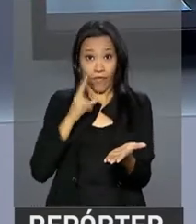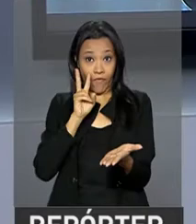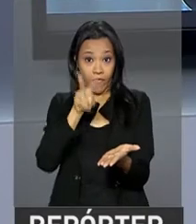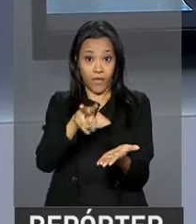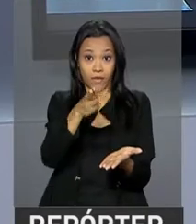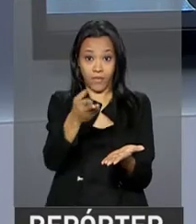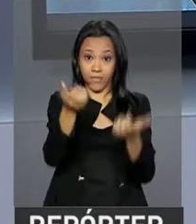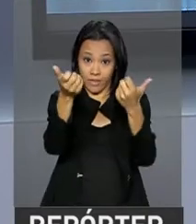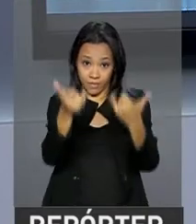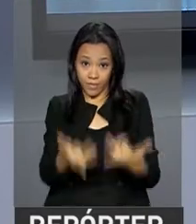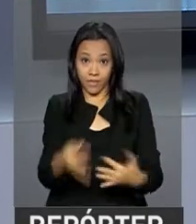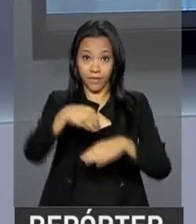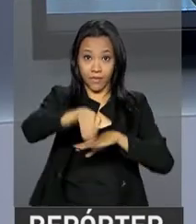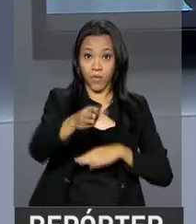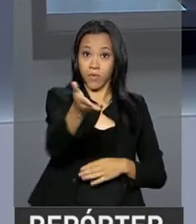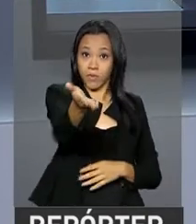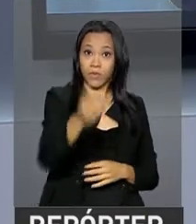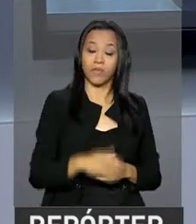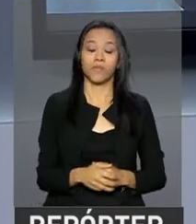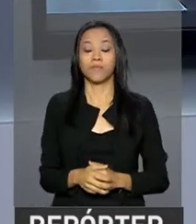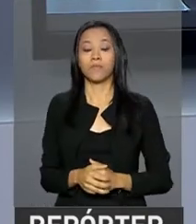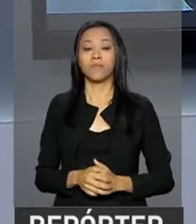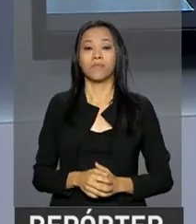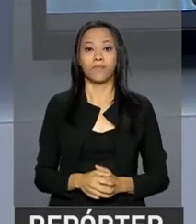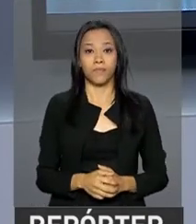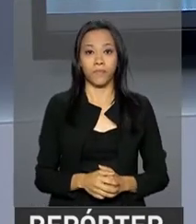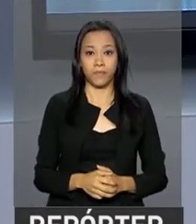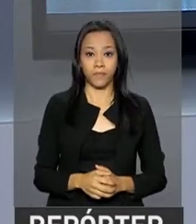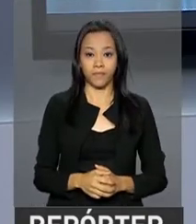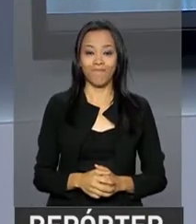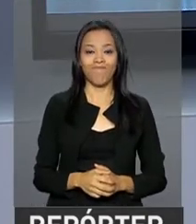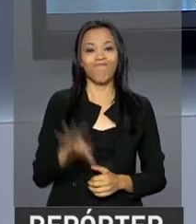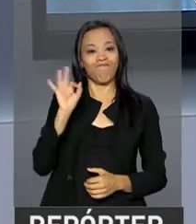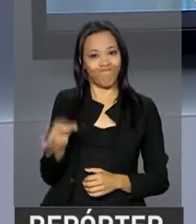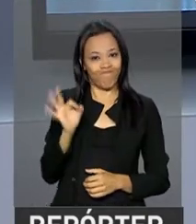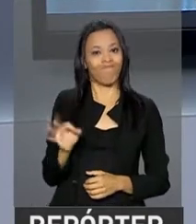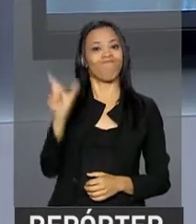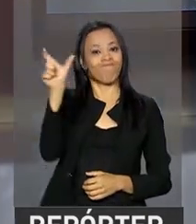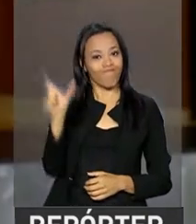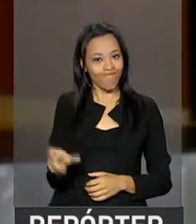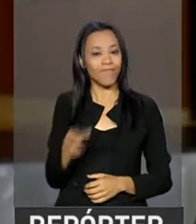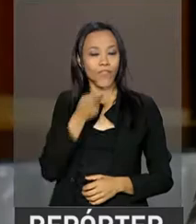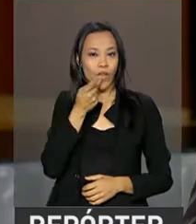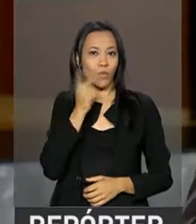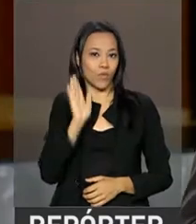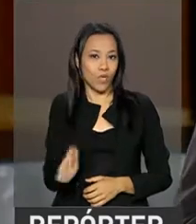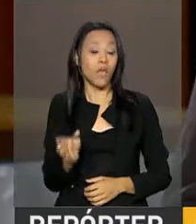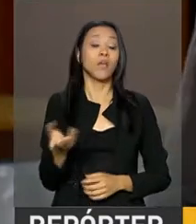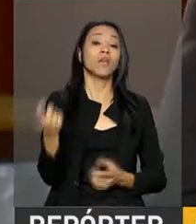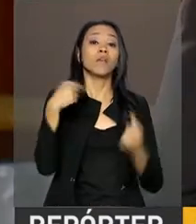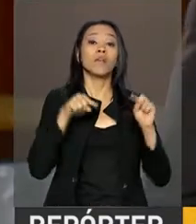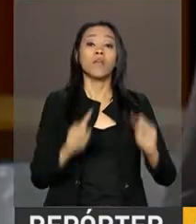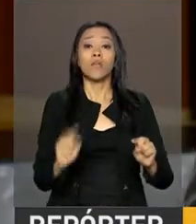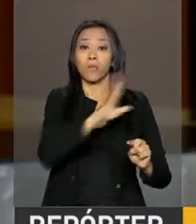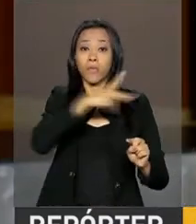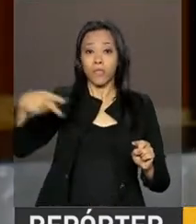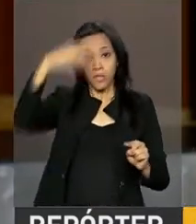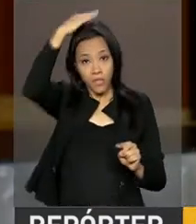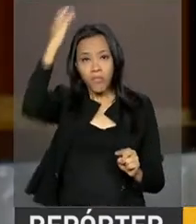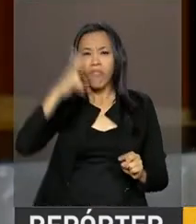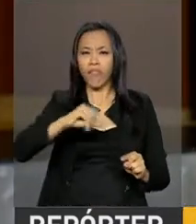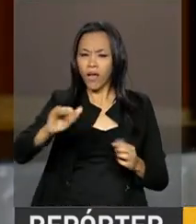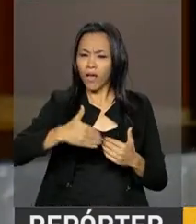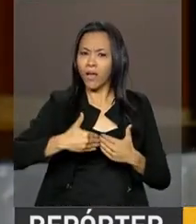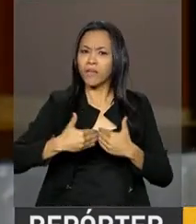planalto joão pedro neto tem as informações para a gente joão jardim exatamente como você falou o presidente michel temer vai funcionar então no